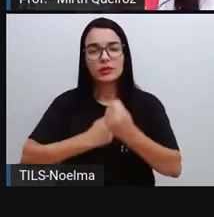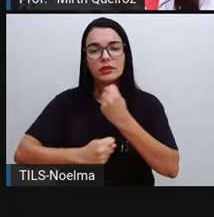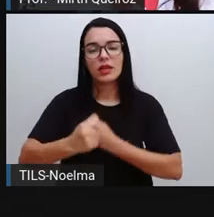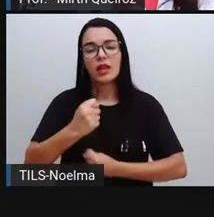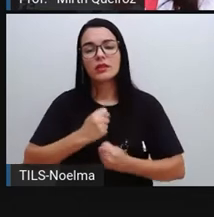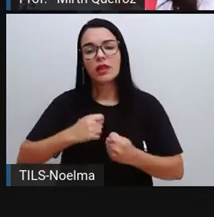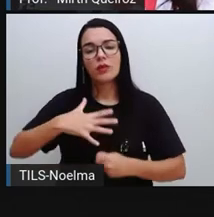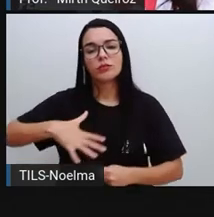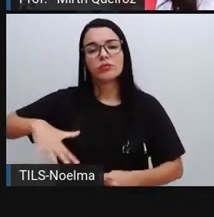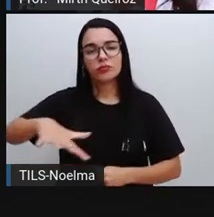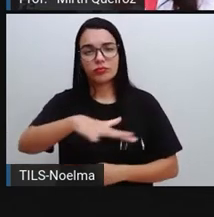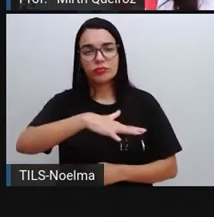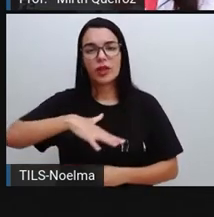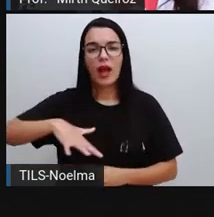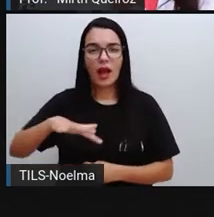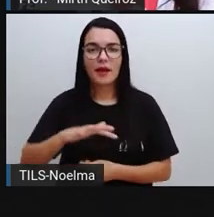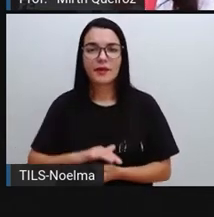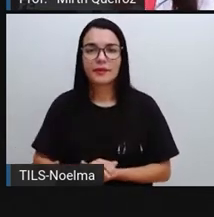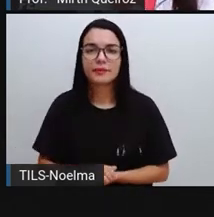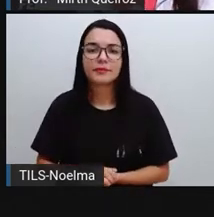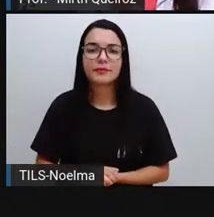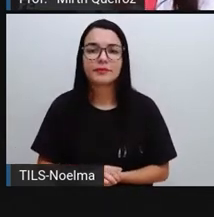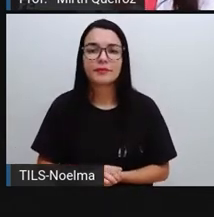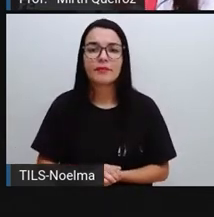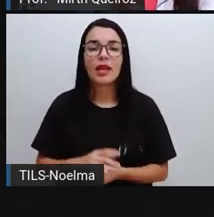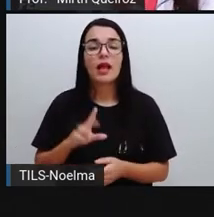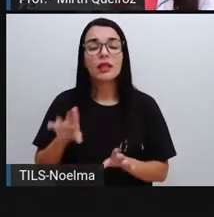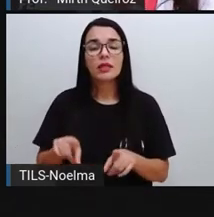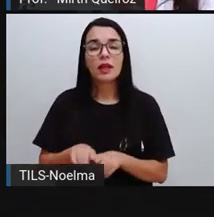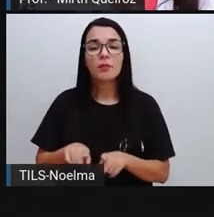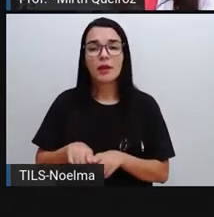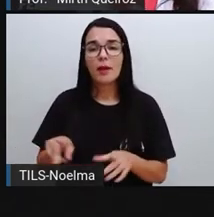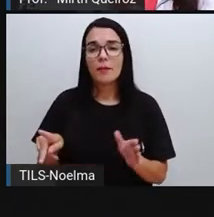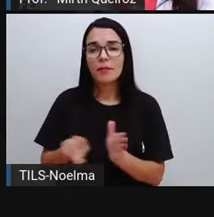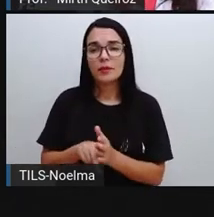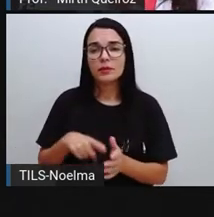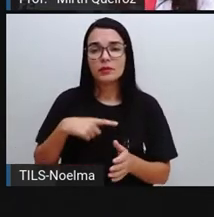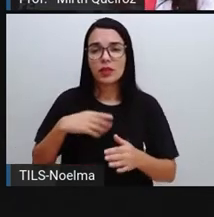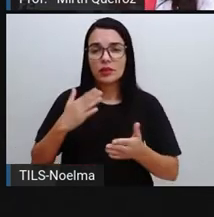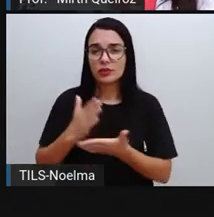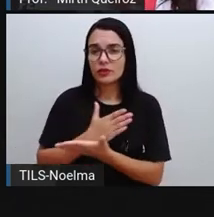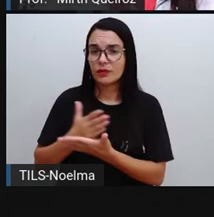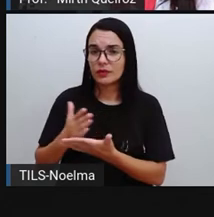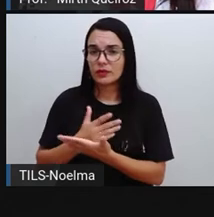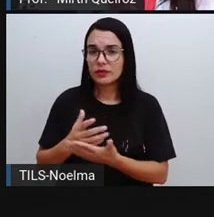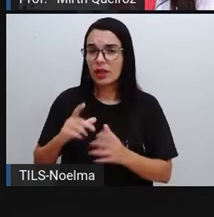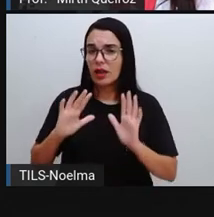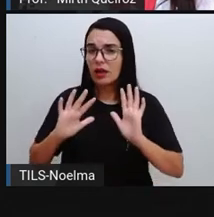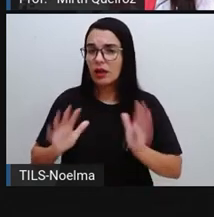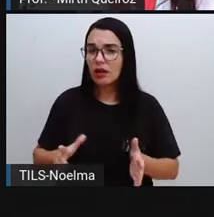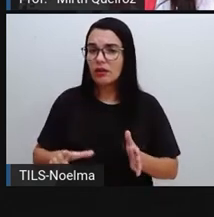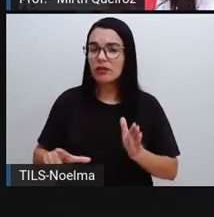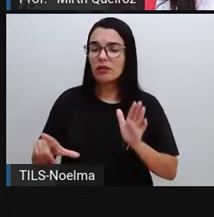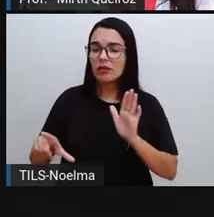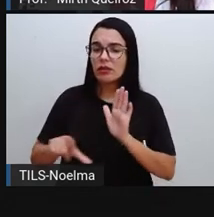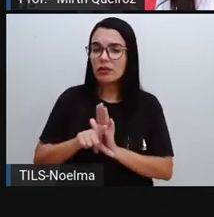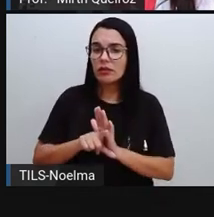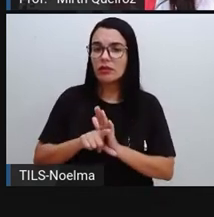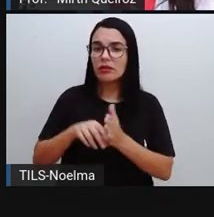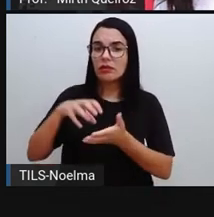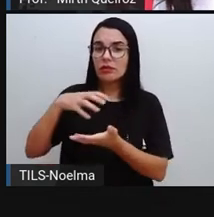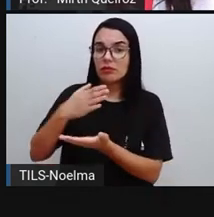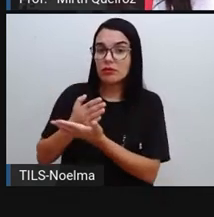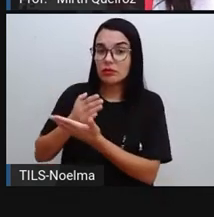do território, certo? Eles possuem a sua divisa legalmente delimitada, contando inclusive